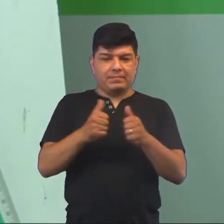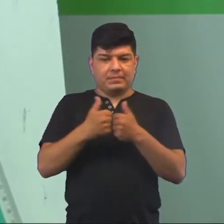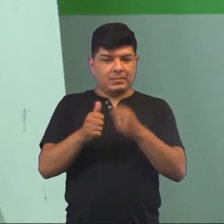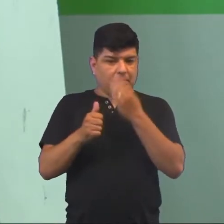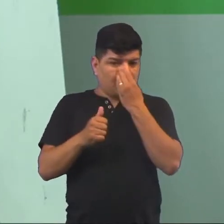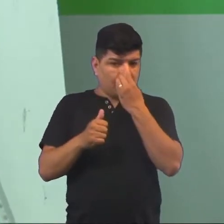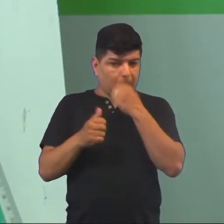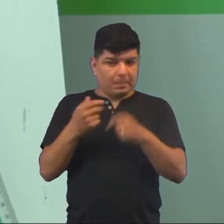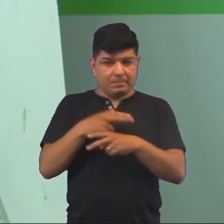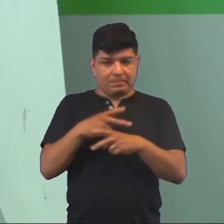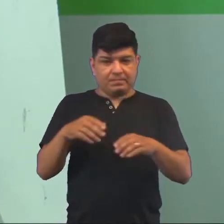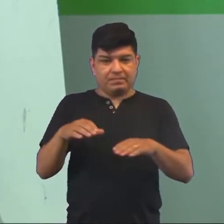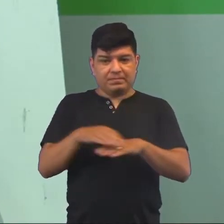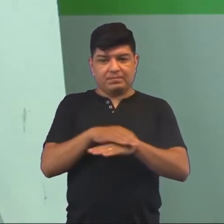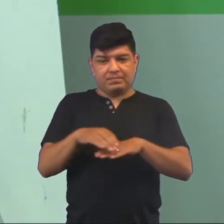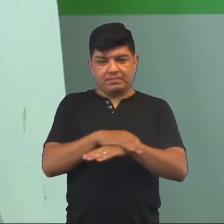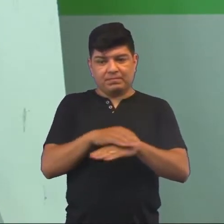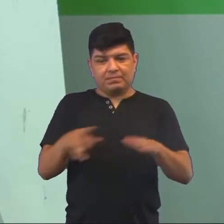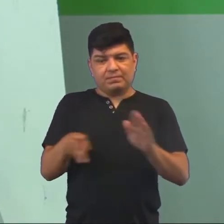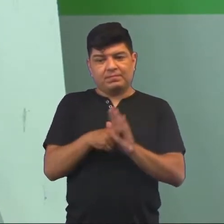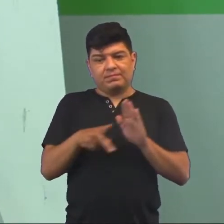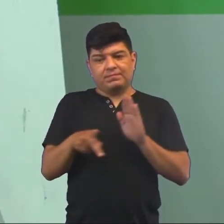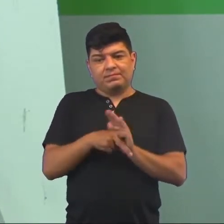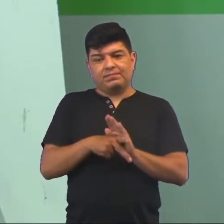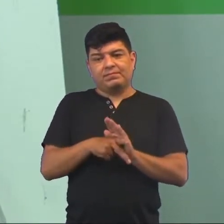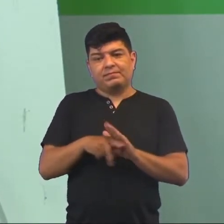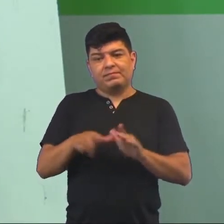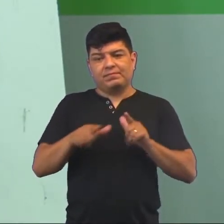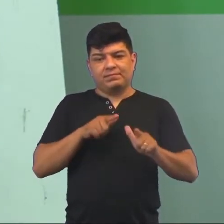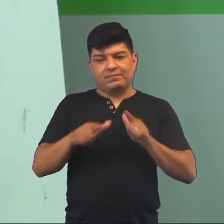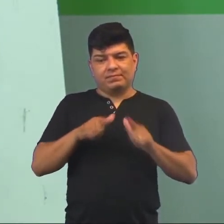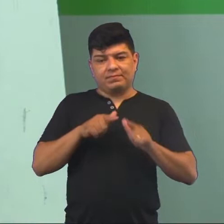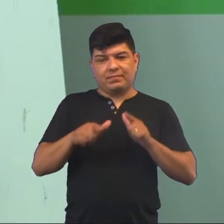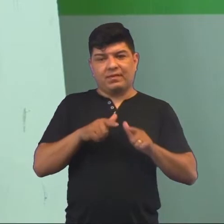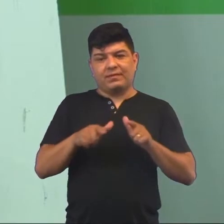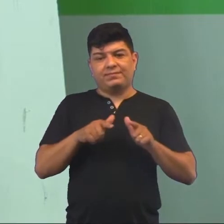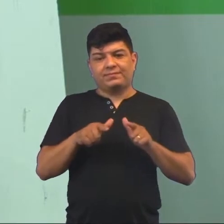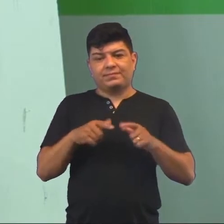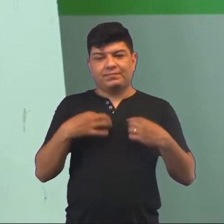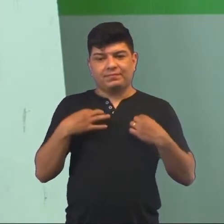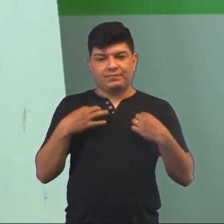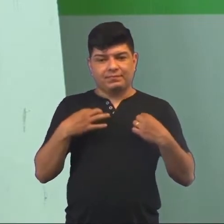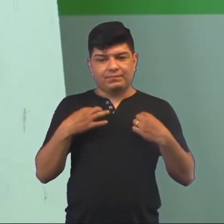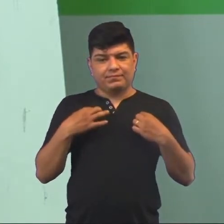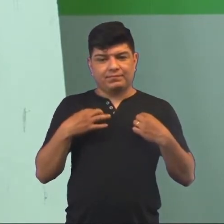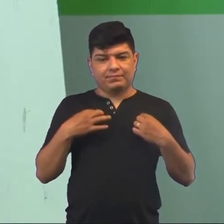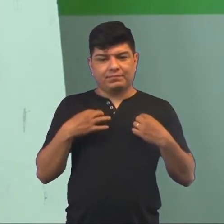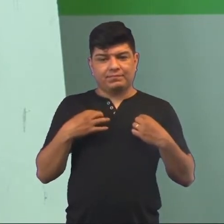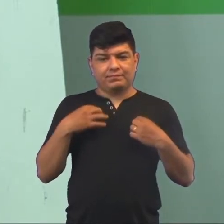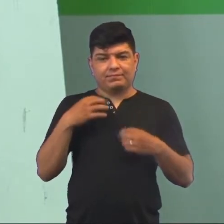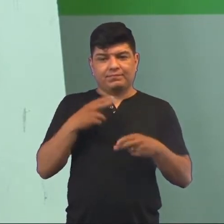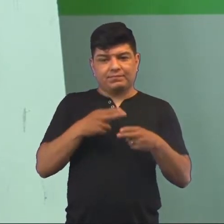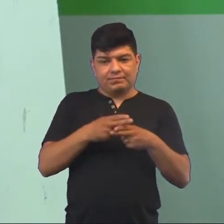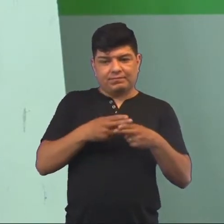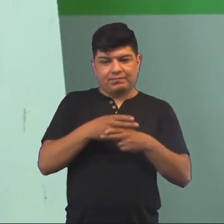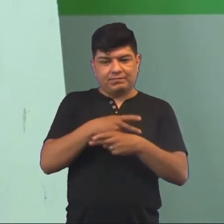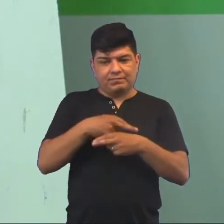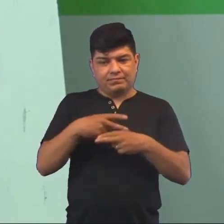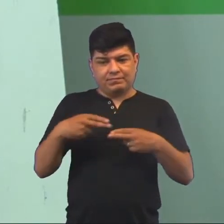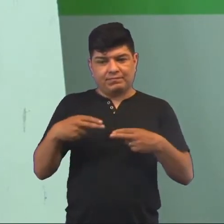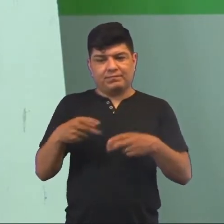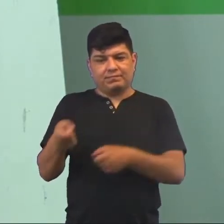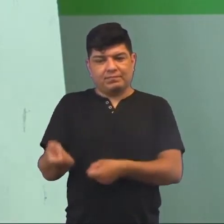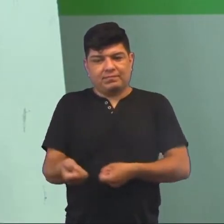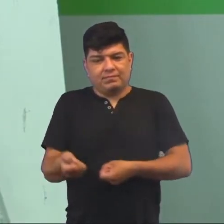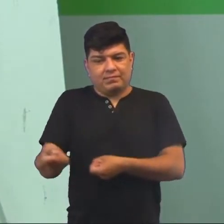aqui, calçados próprios, né, para trabalhar no campo, as vestimentas, ferramentas, representada aqui